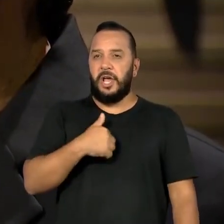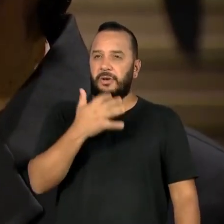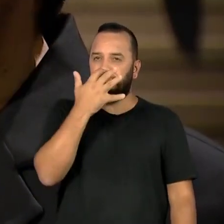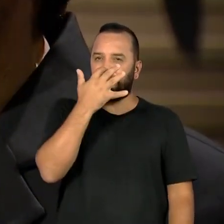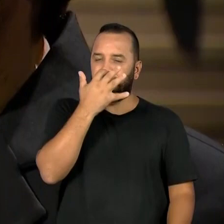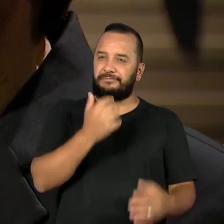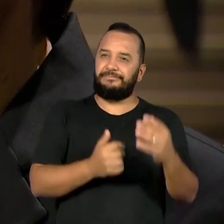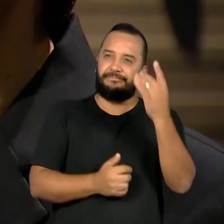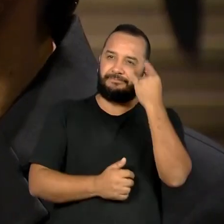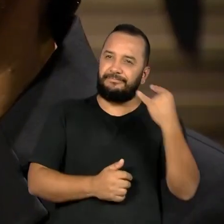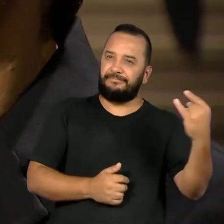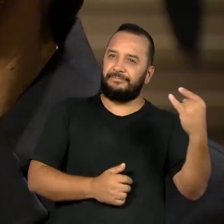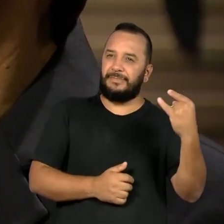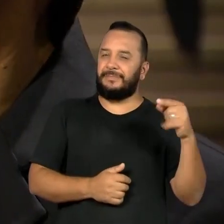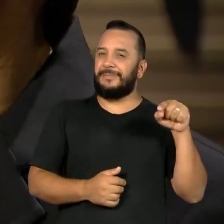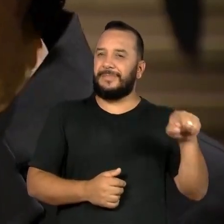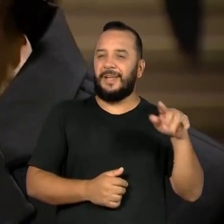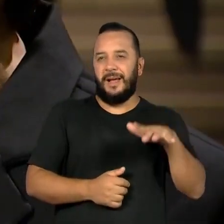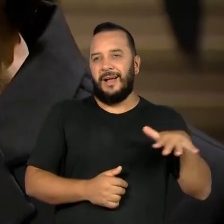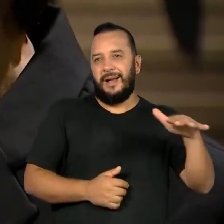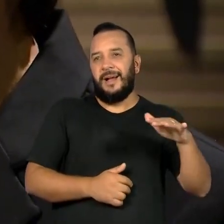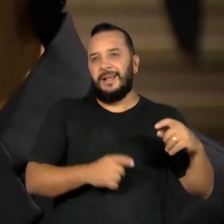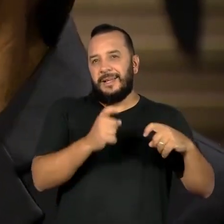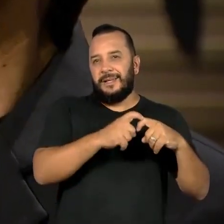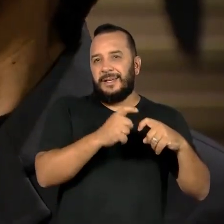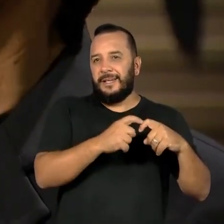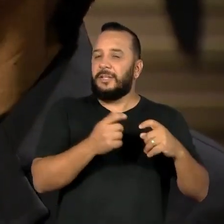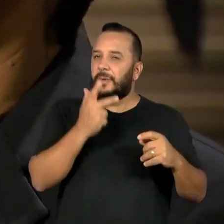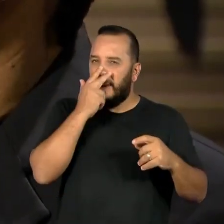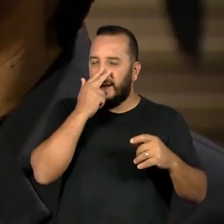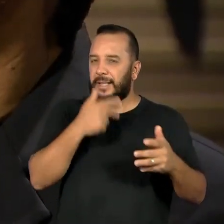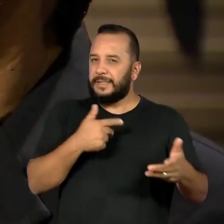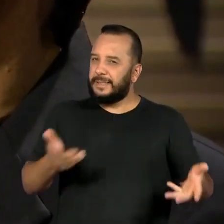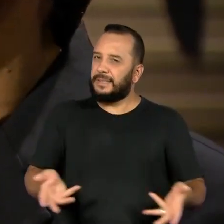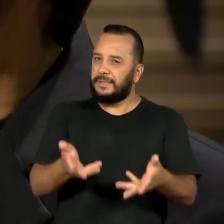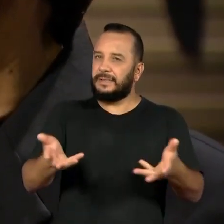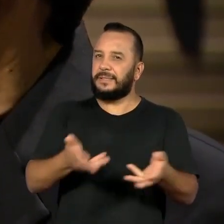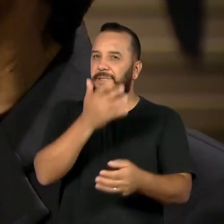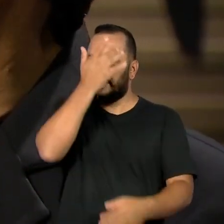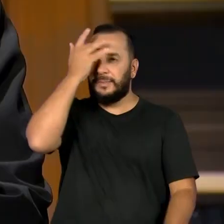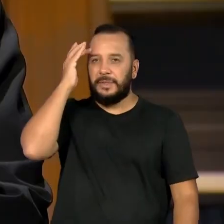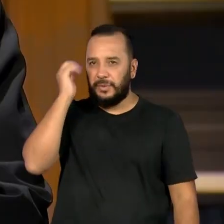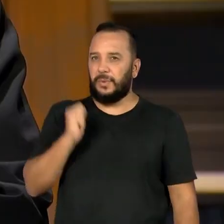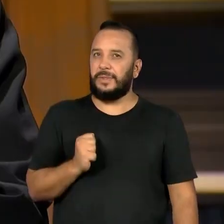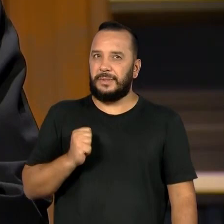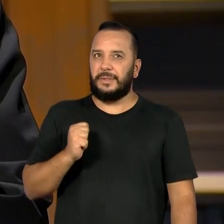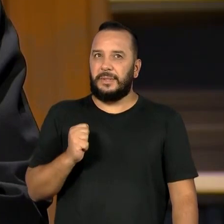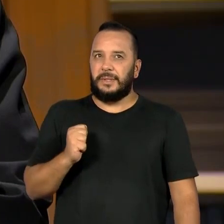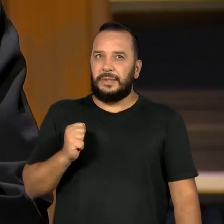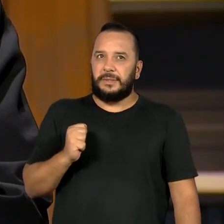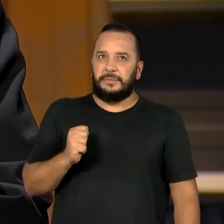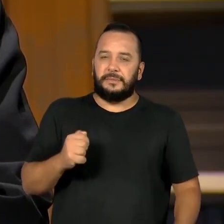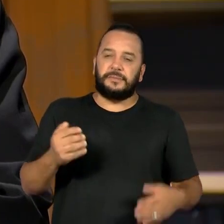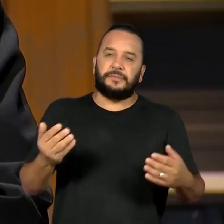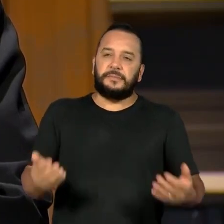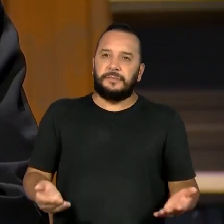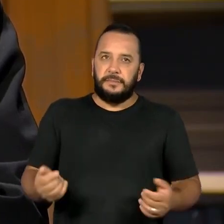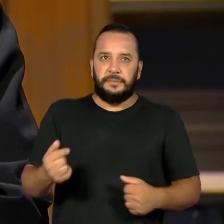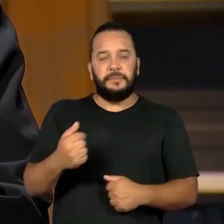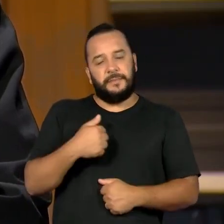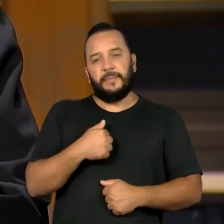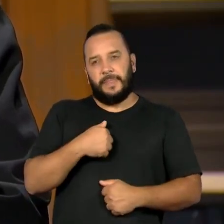me parecia mais nobre do que né devolver bem-estar para para as pessoas eh então acabei